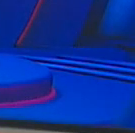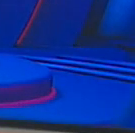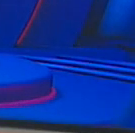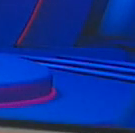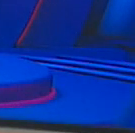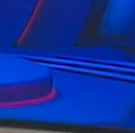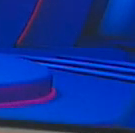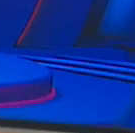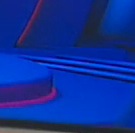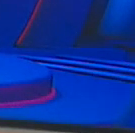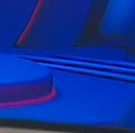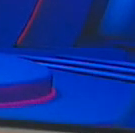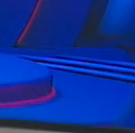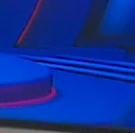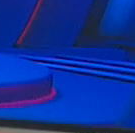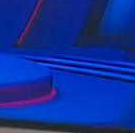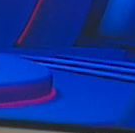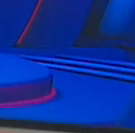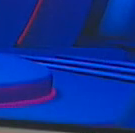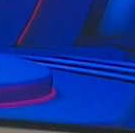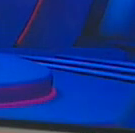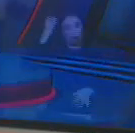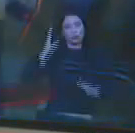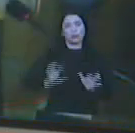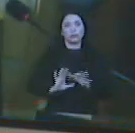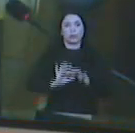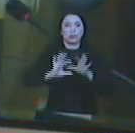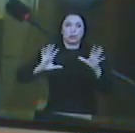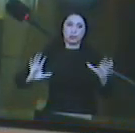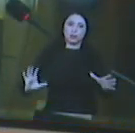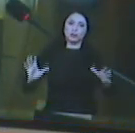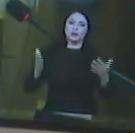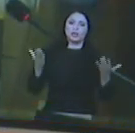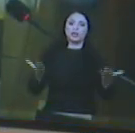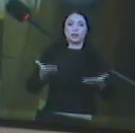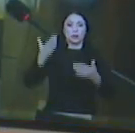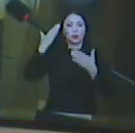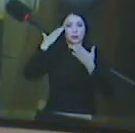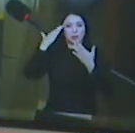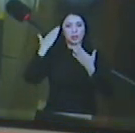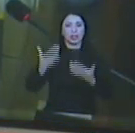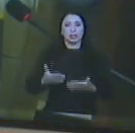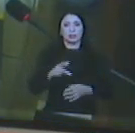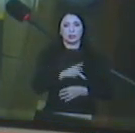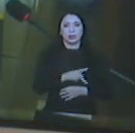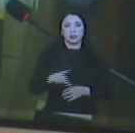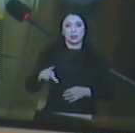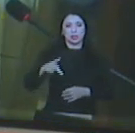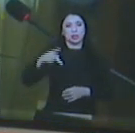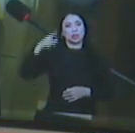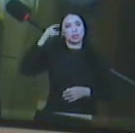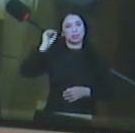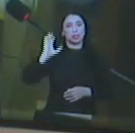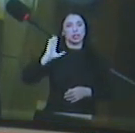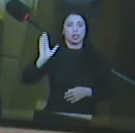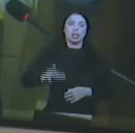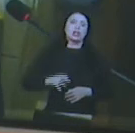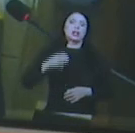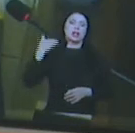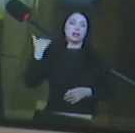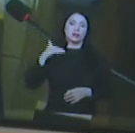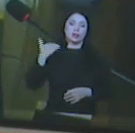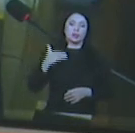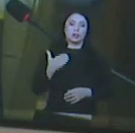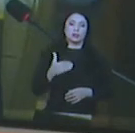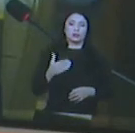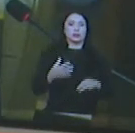Catarina, que está vivendo meses de tensão com essa votação do marco temporal que pode mudar as